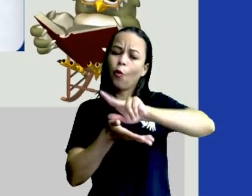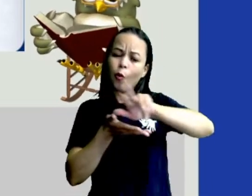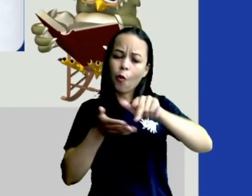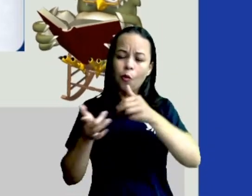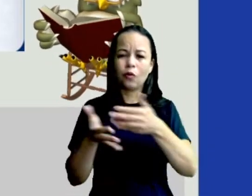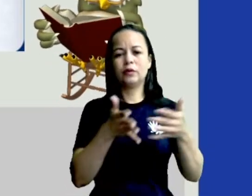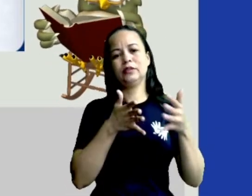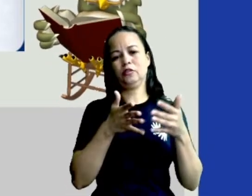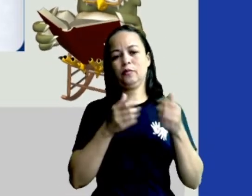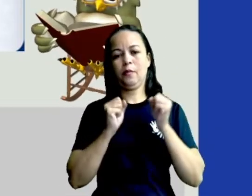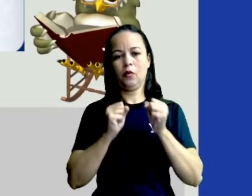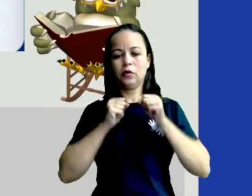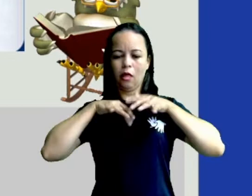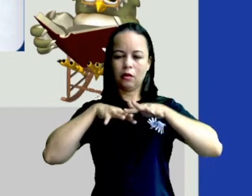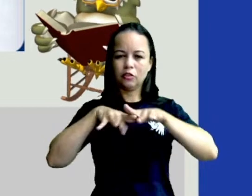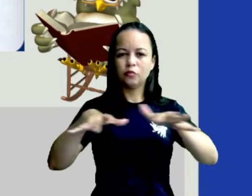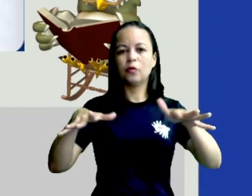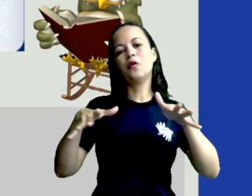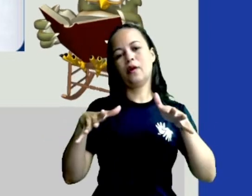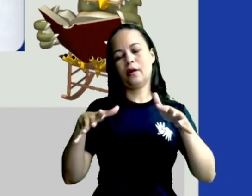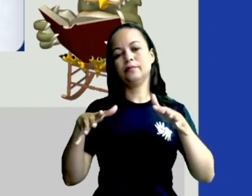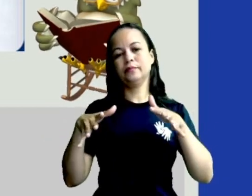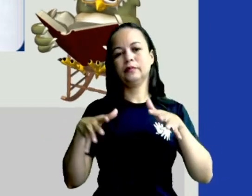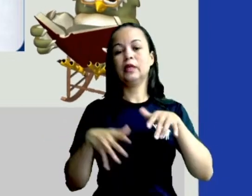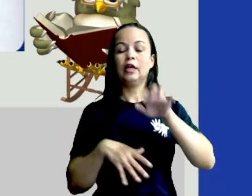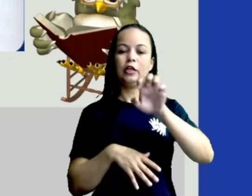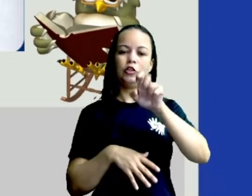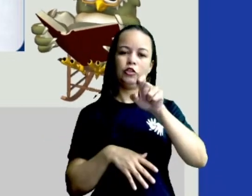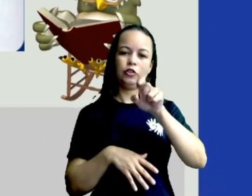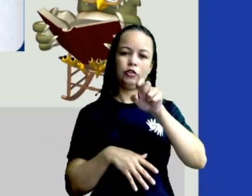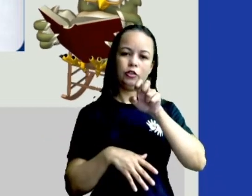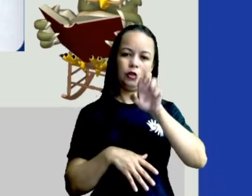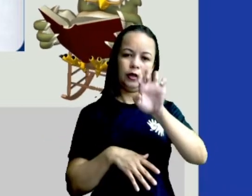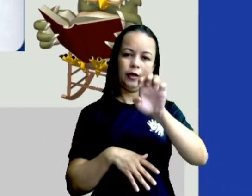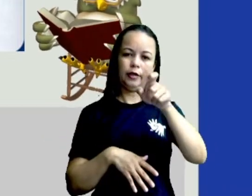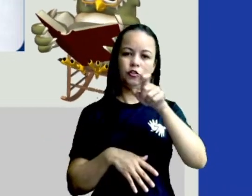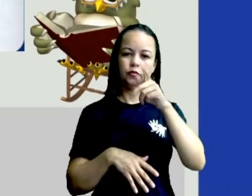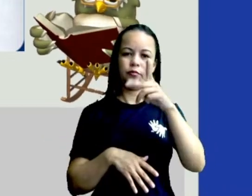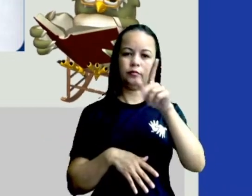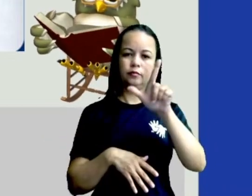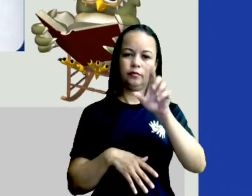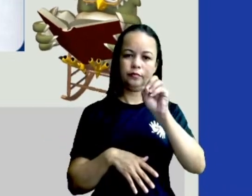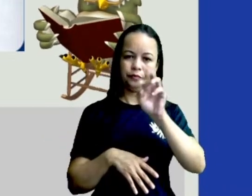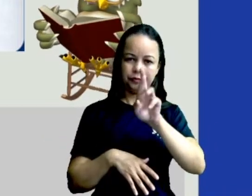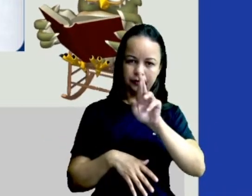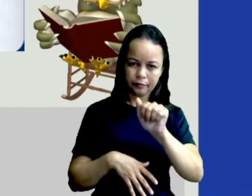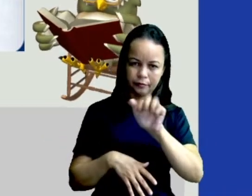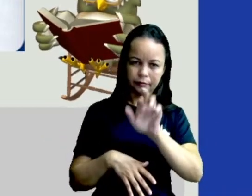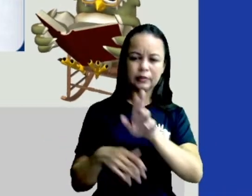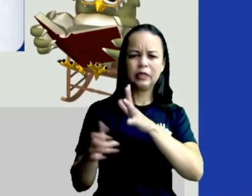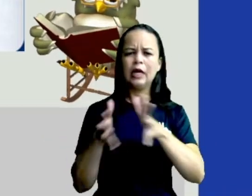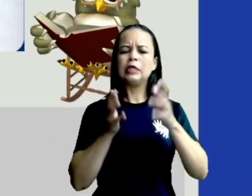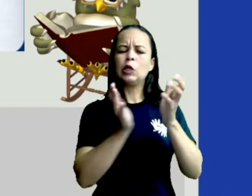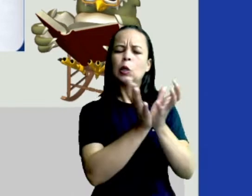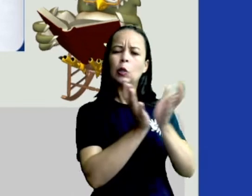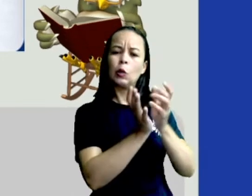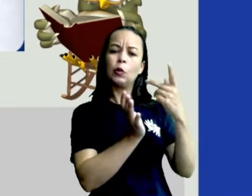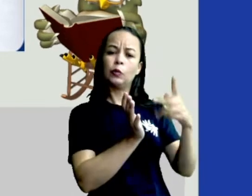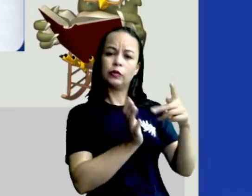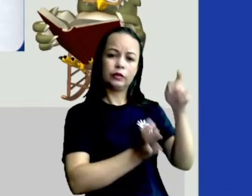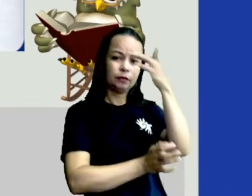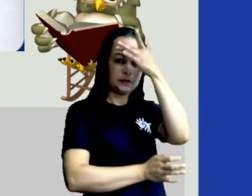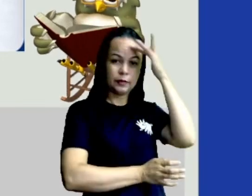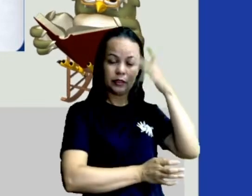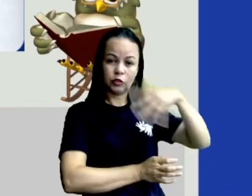para poder explorar, que a palavra é essa, para poder explorar, tá bom? Esse grupo de pessoas a gente chamou